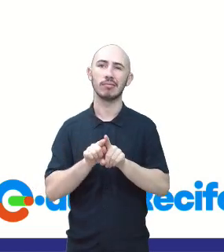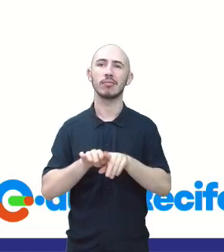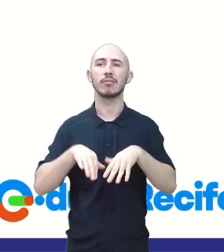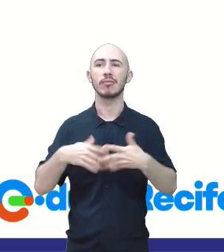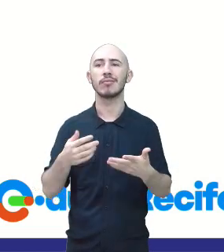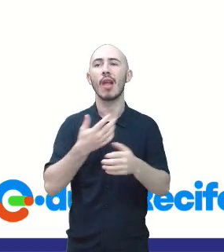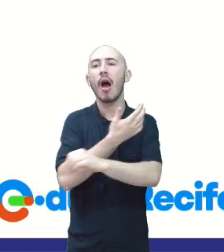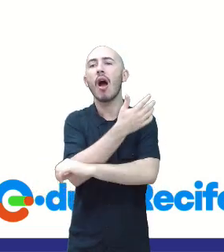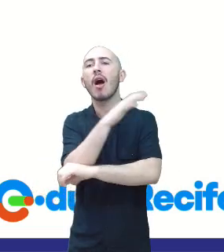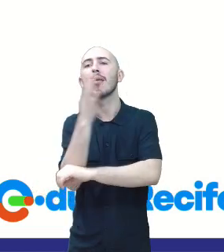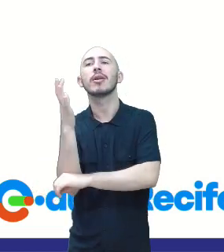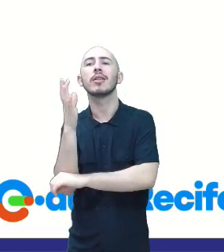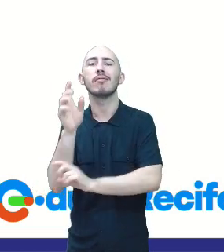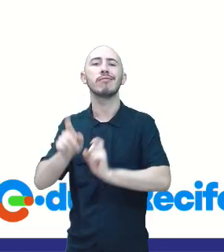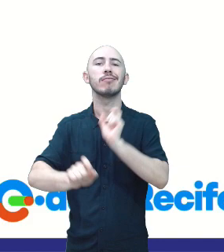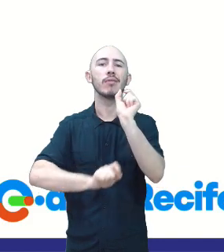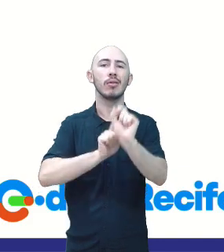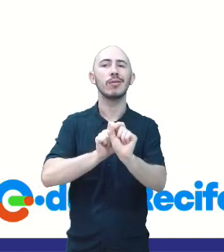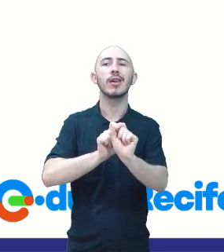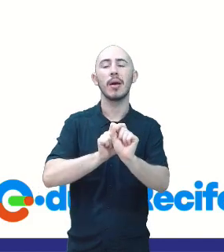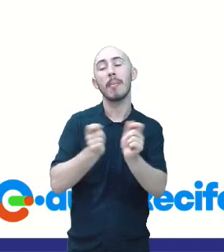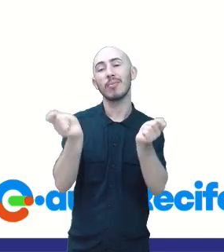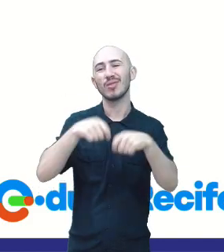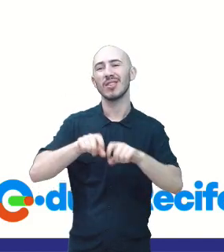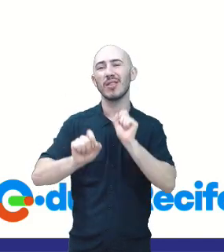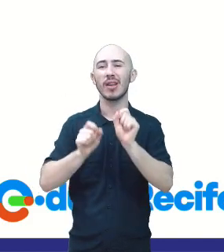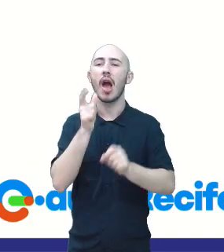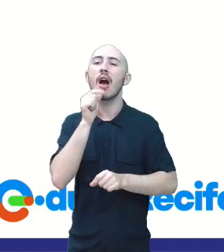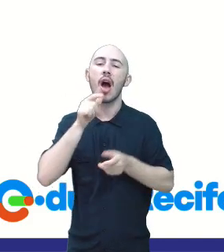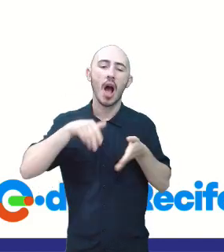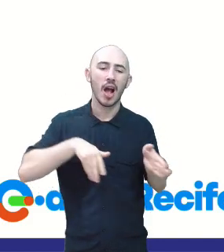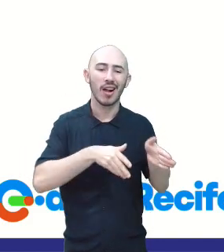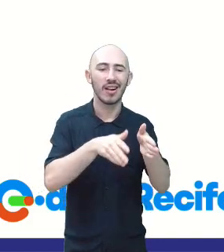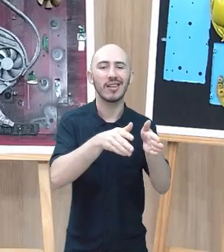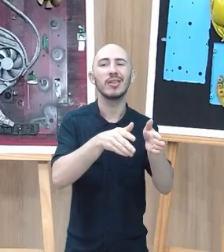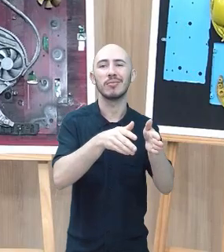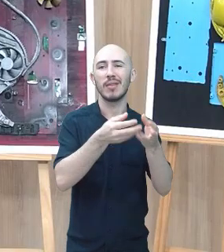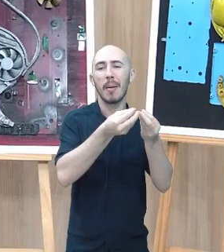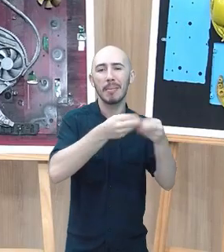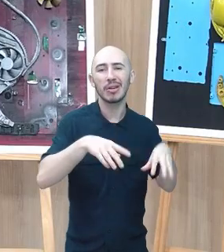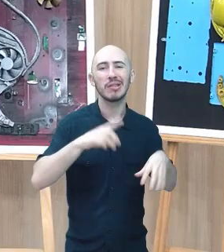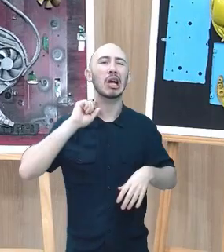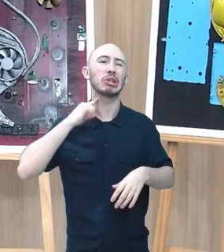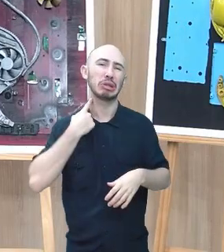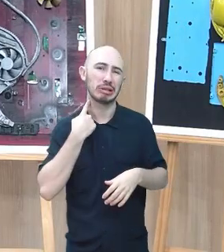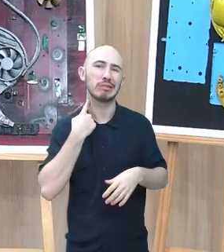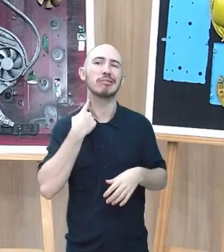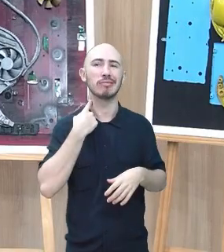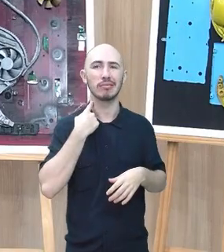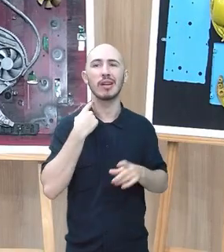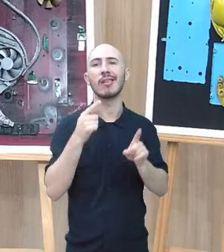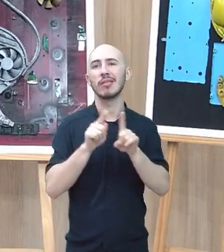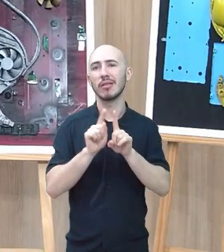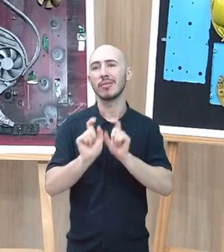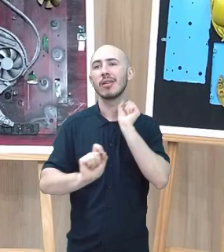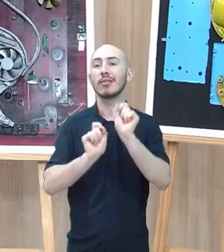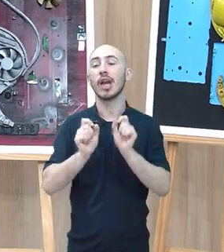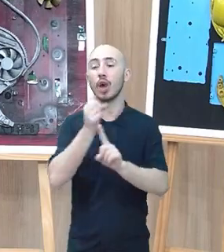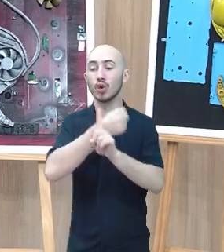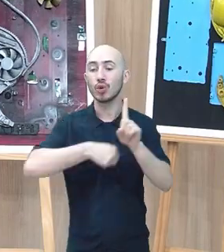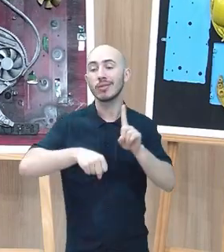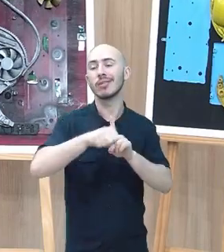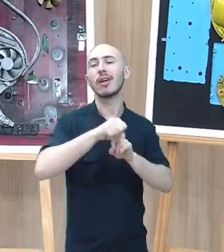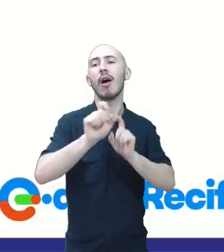esses produtos tóxicos podem contaminar os rios e os lençóis freáticos, como eu estava falando para vocês. E o social,